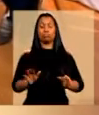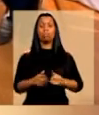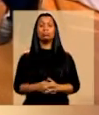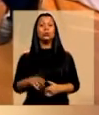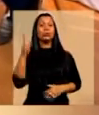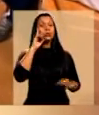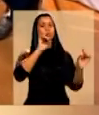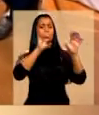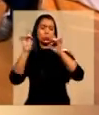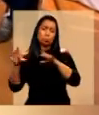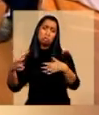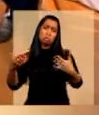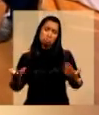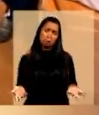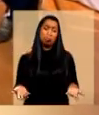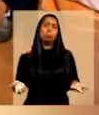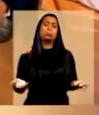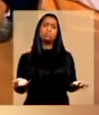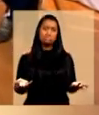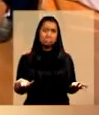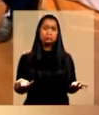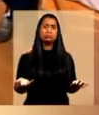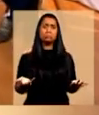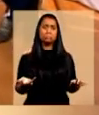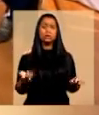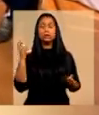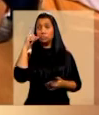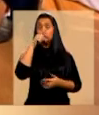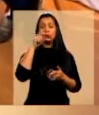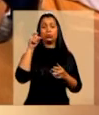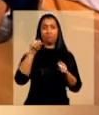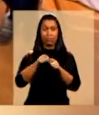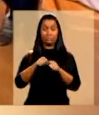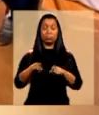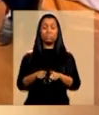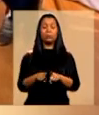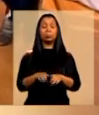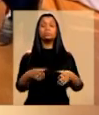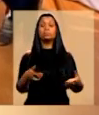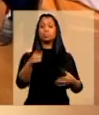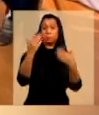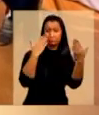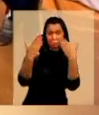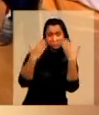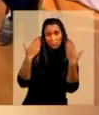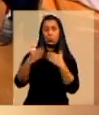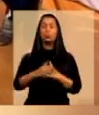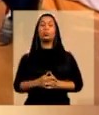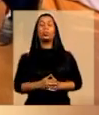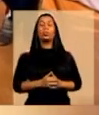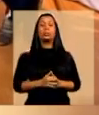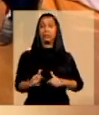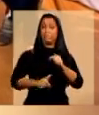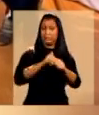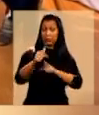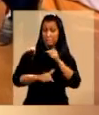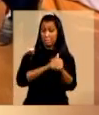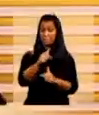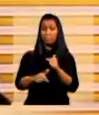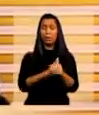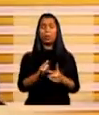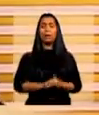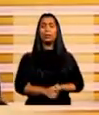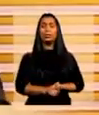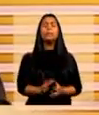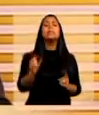para mim. Se eu fizesse todo dia, provavelmente não ia conseguir fazer também. Amanda, você é psicóloga, coach, trabalha com